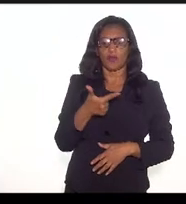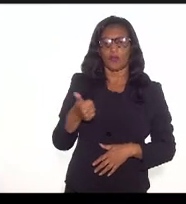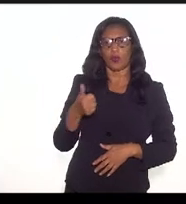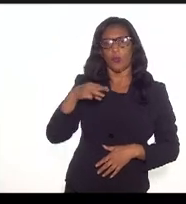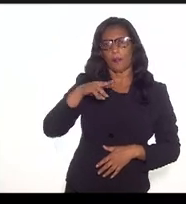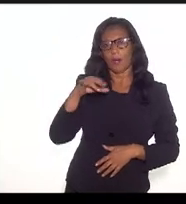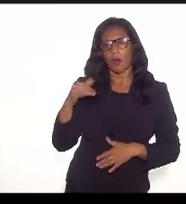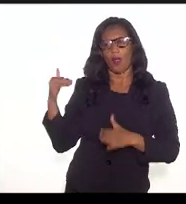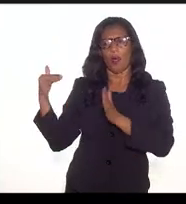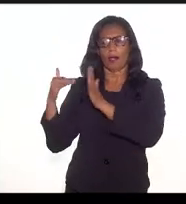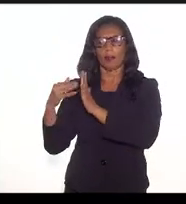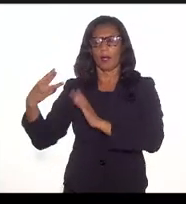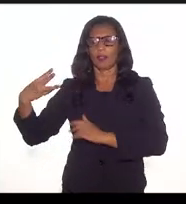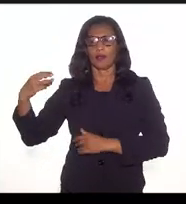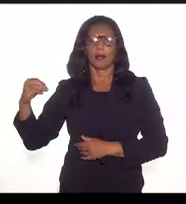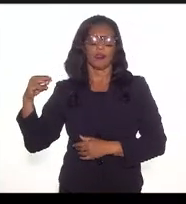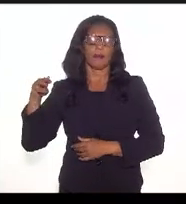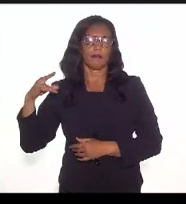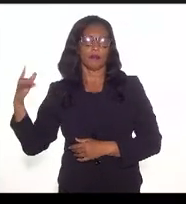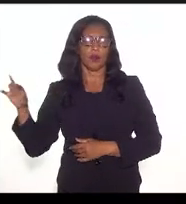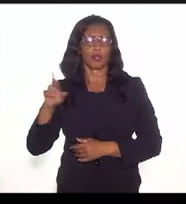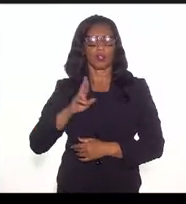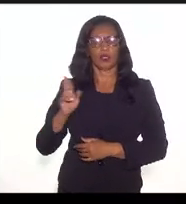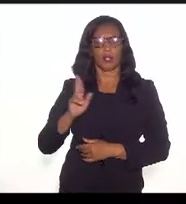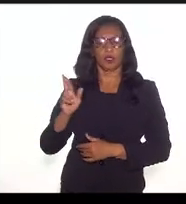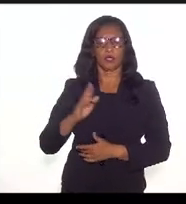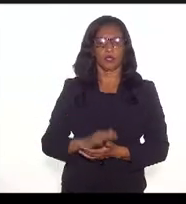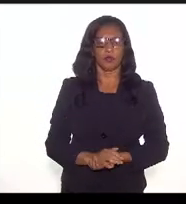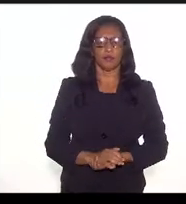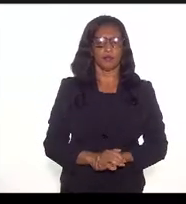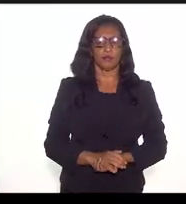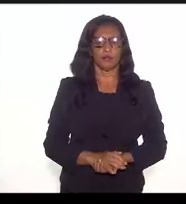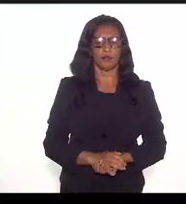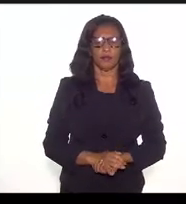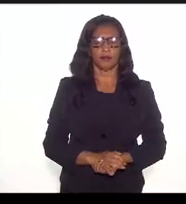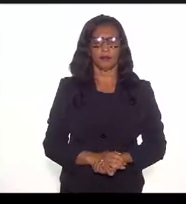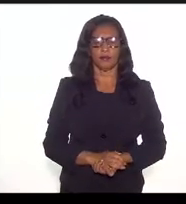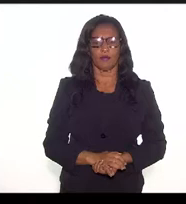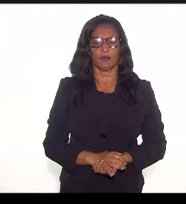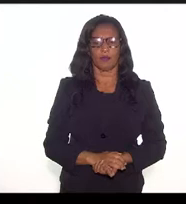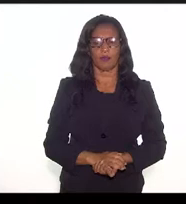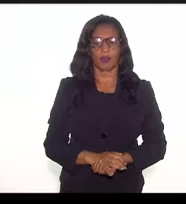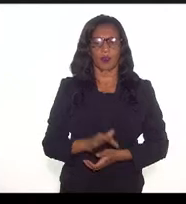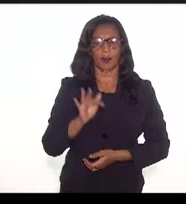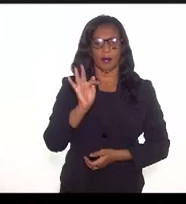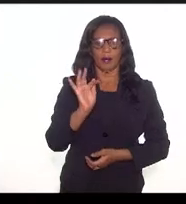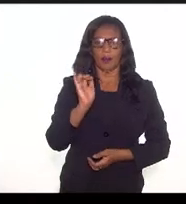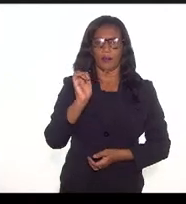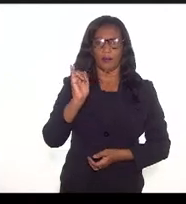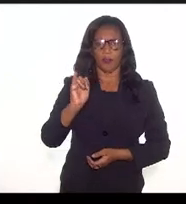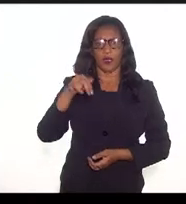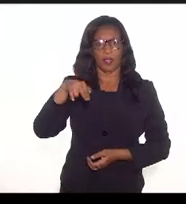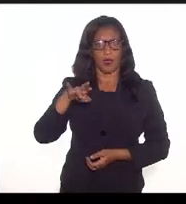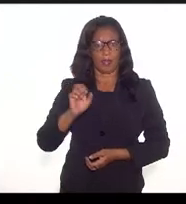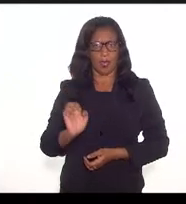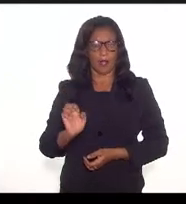R$ 30 milhões, dependendo do projeto, dependendo da disponibilidade de recursos. O FINEP InovaCred, que é aquela linha para